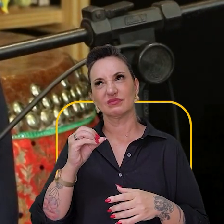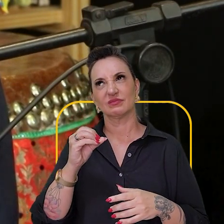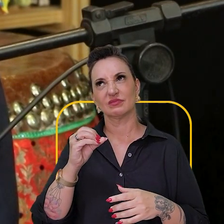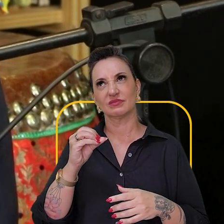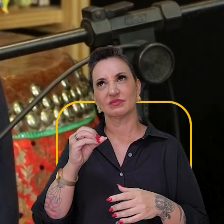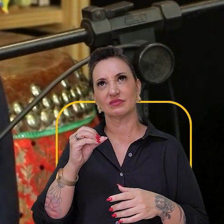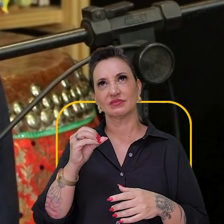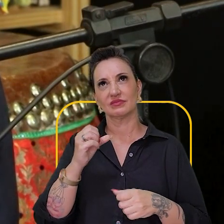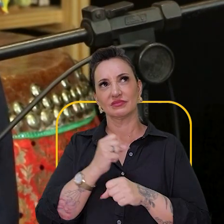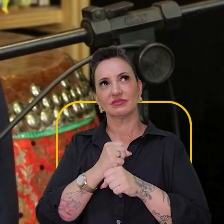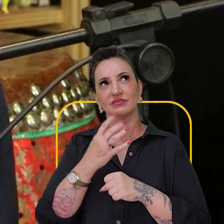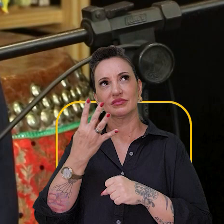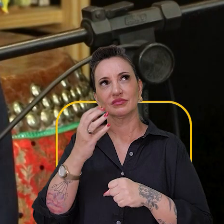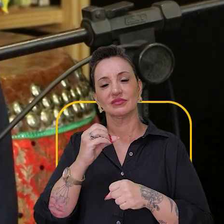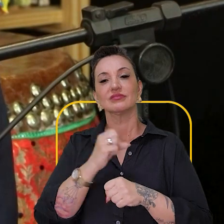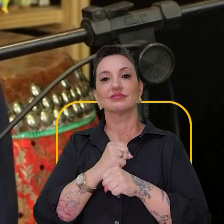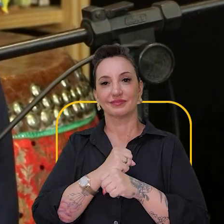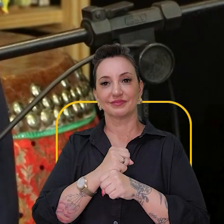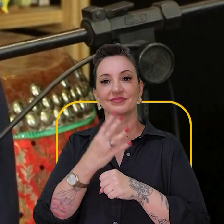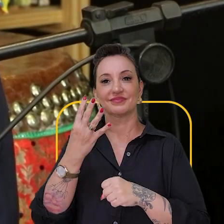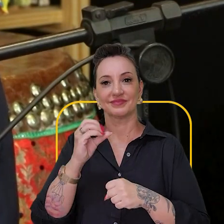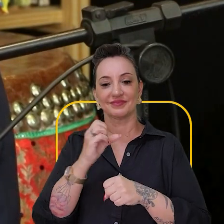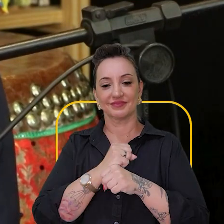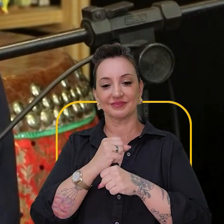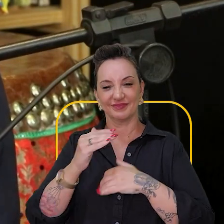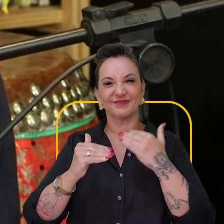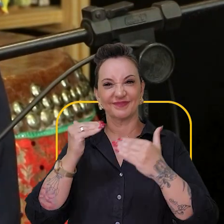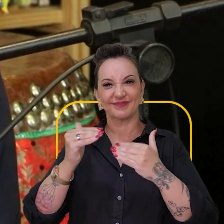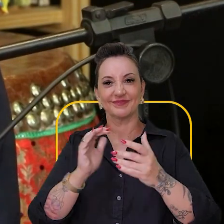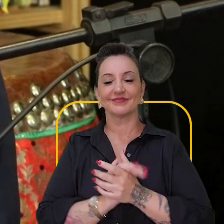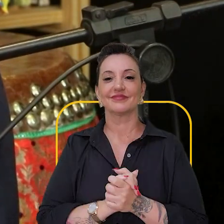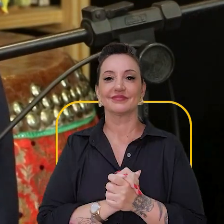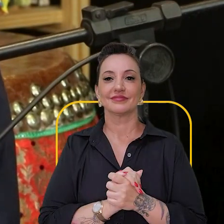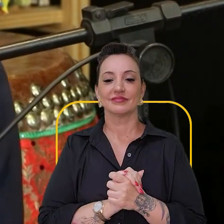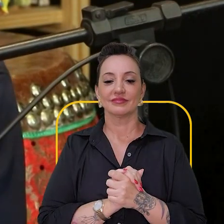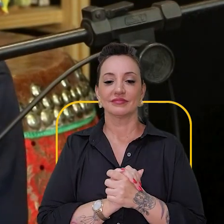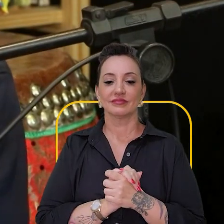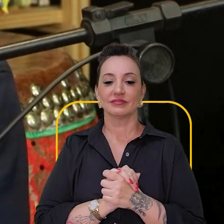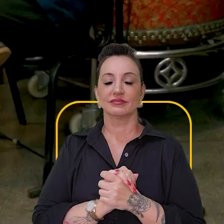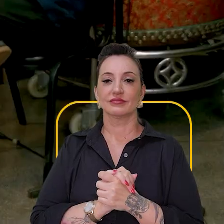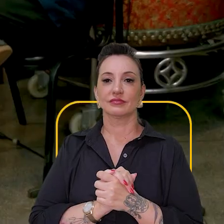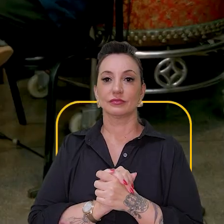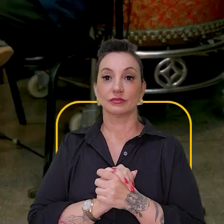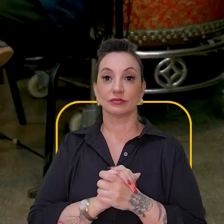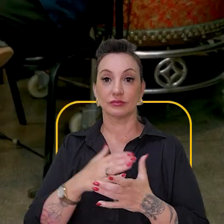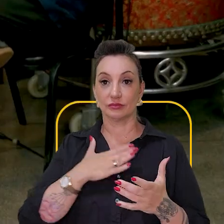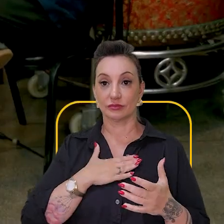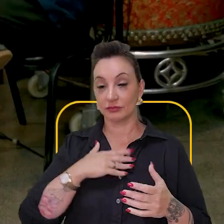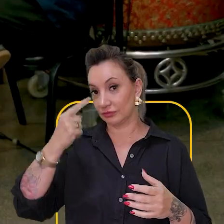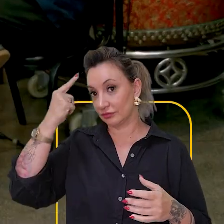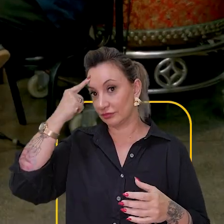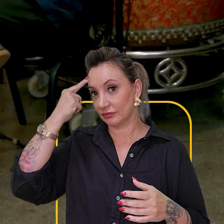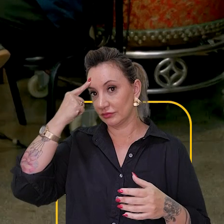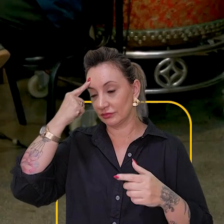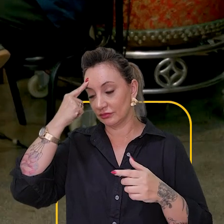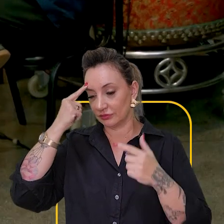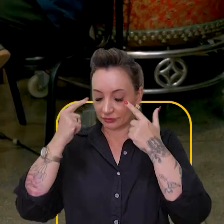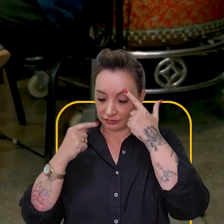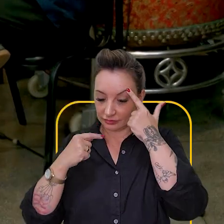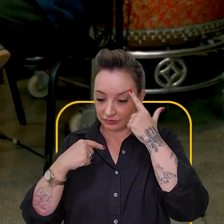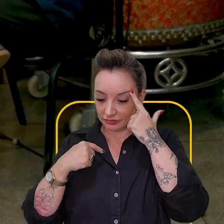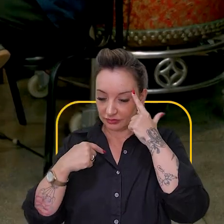quatro décadas de C Ah já deu quatro quatro né acho que um pouco mais né pouquinho e eu eu fico pensando